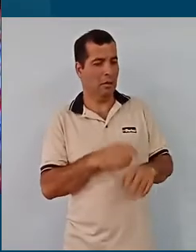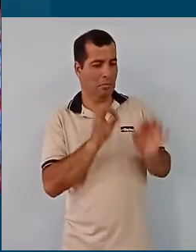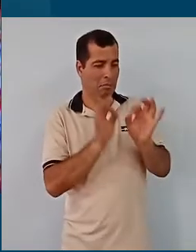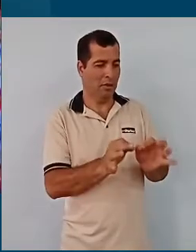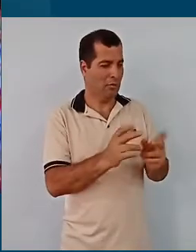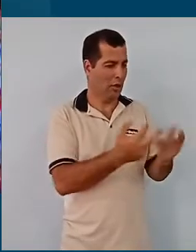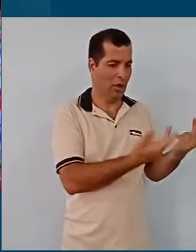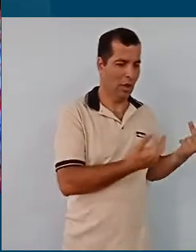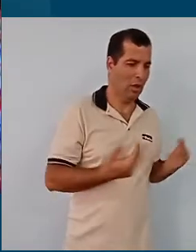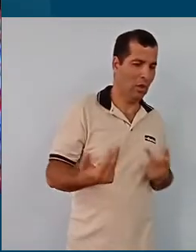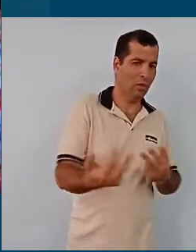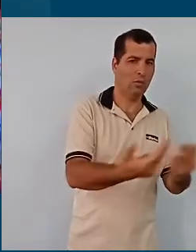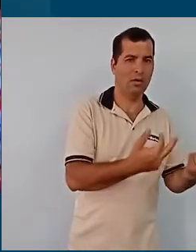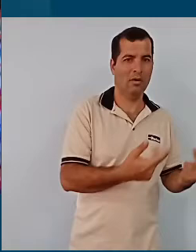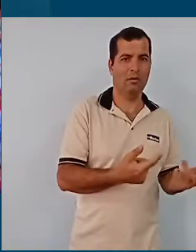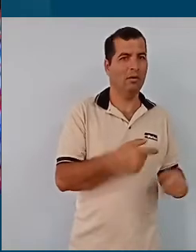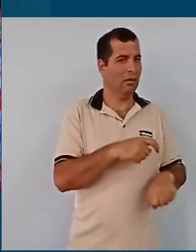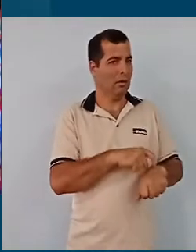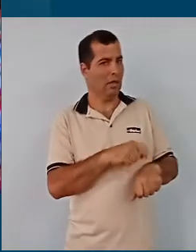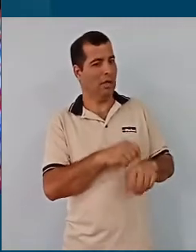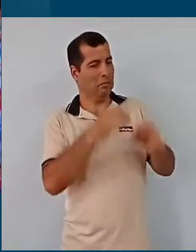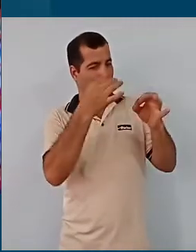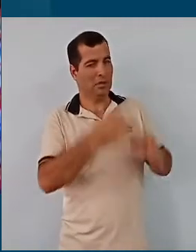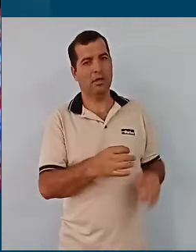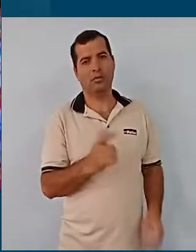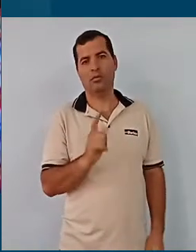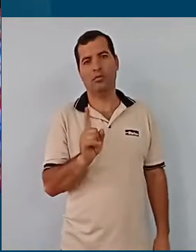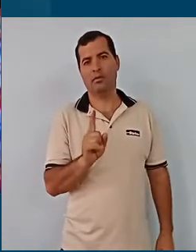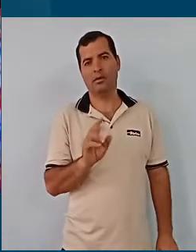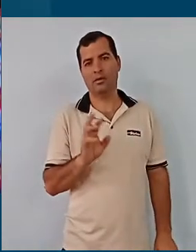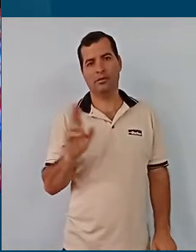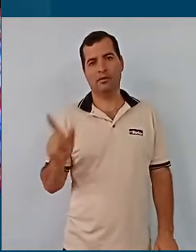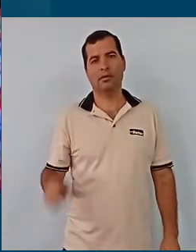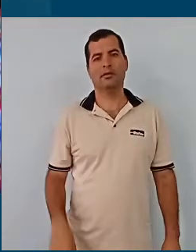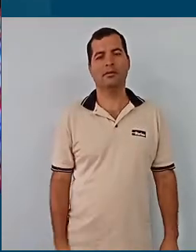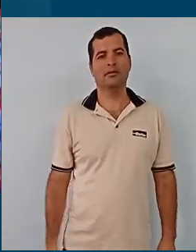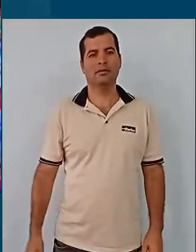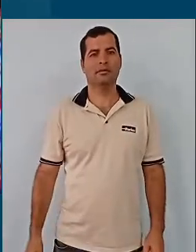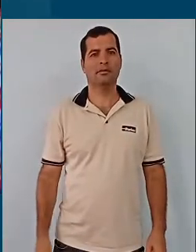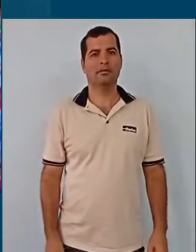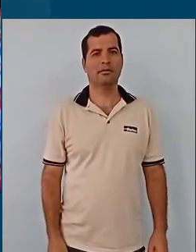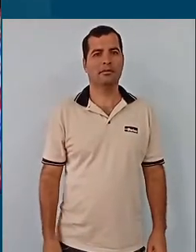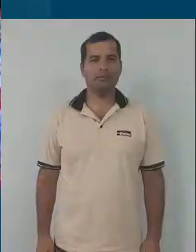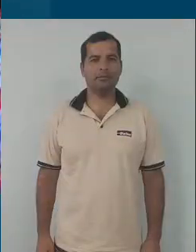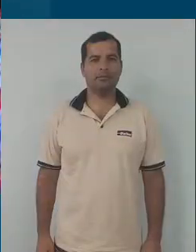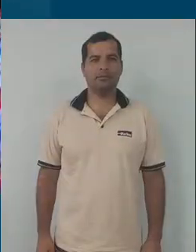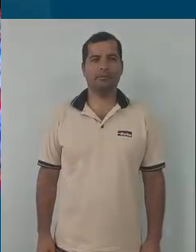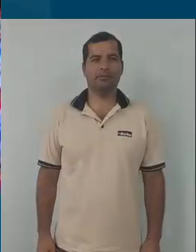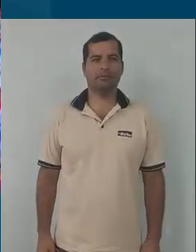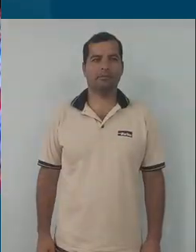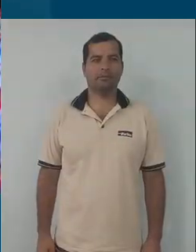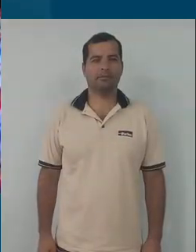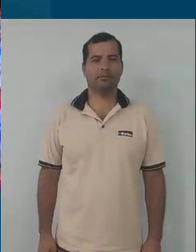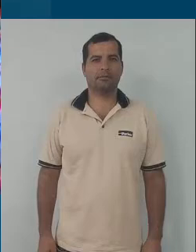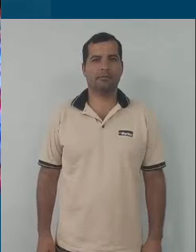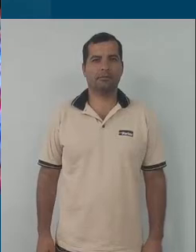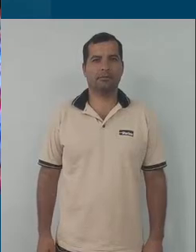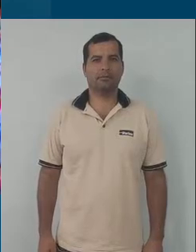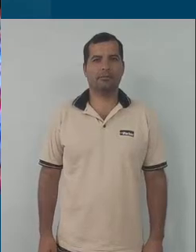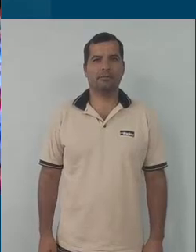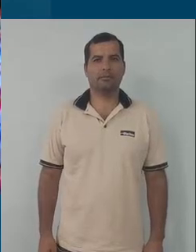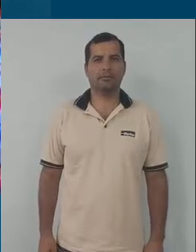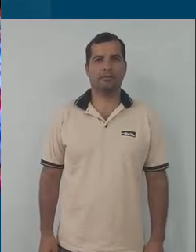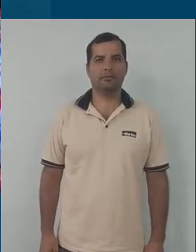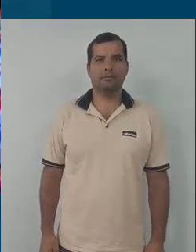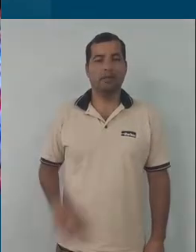e terminando no mesmo prazo, né? Sueli, deixa eu só te interromper um pouquinho, antes de